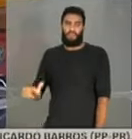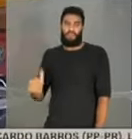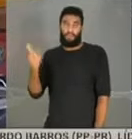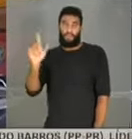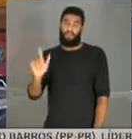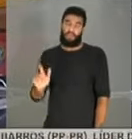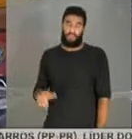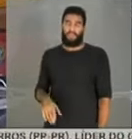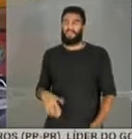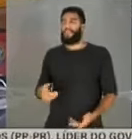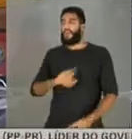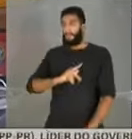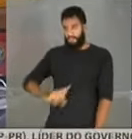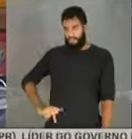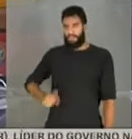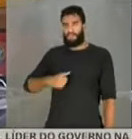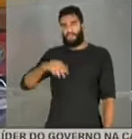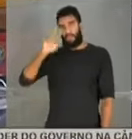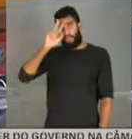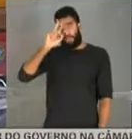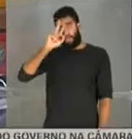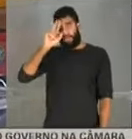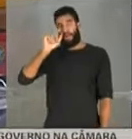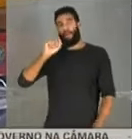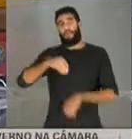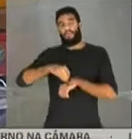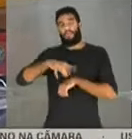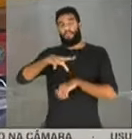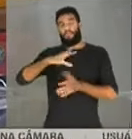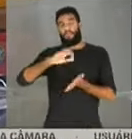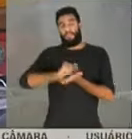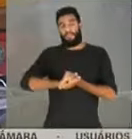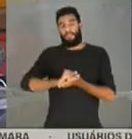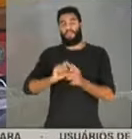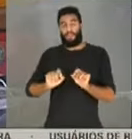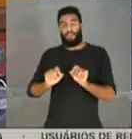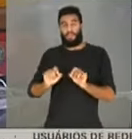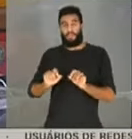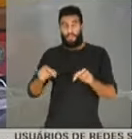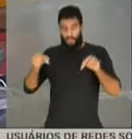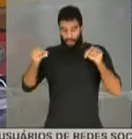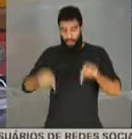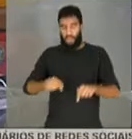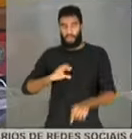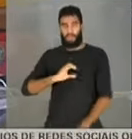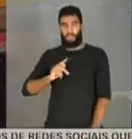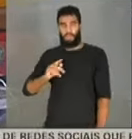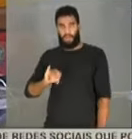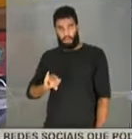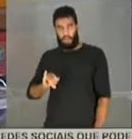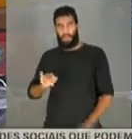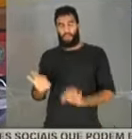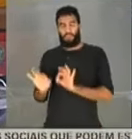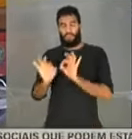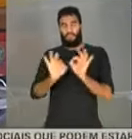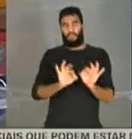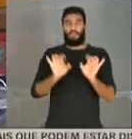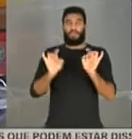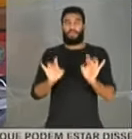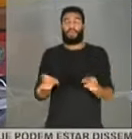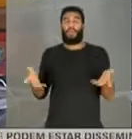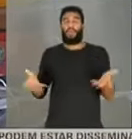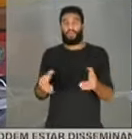final. Senhor presidente, eu quero registrar o que estamos vendo nesta CPI com especial destaque ao dia de